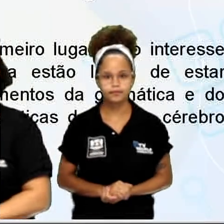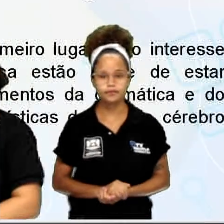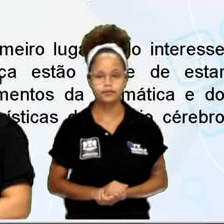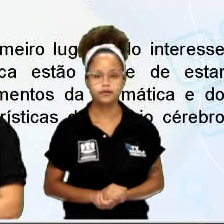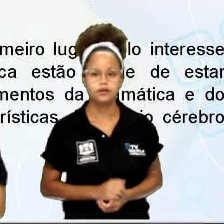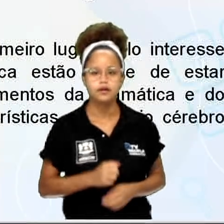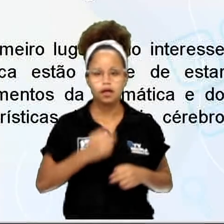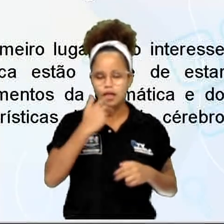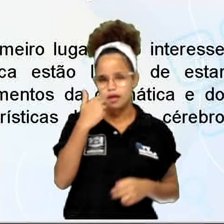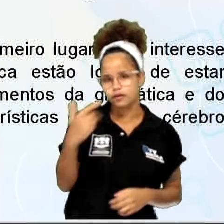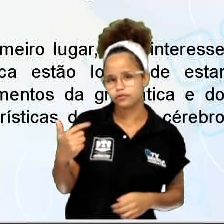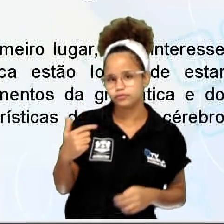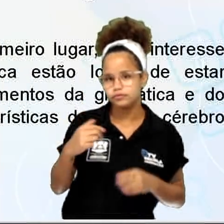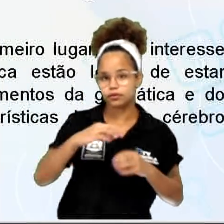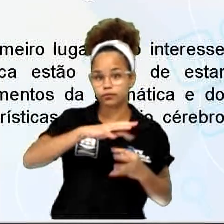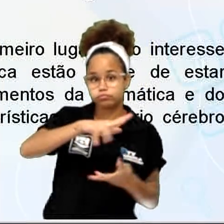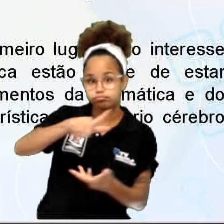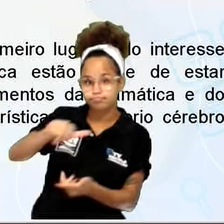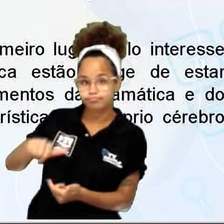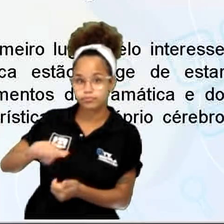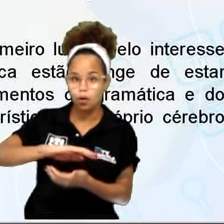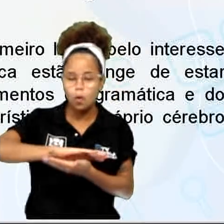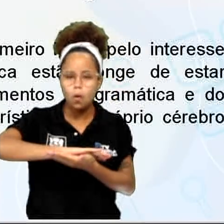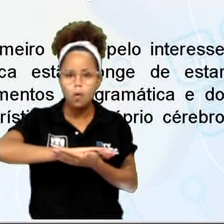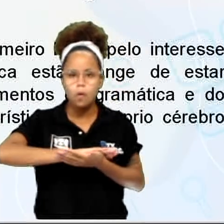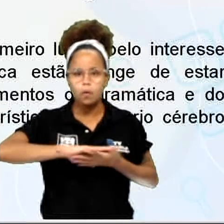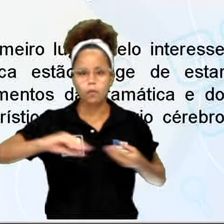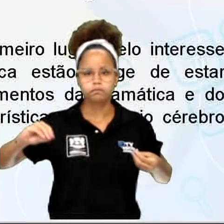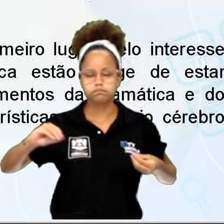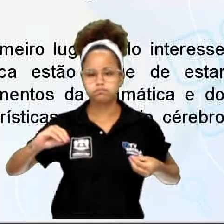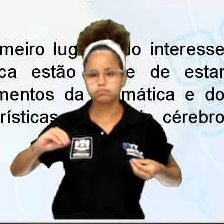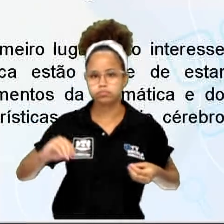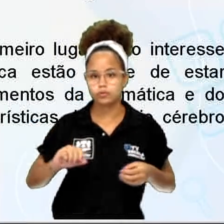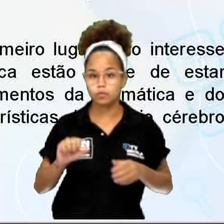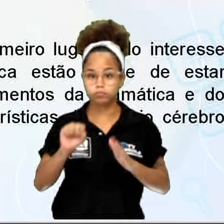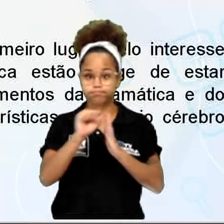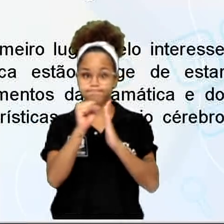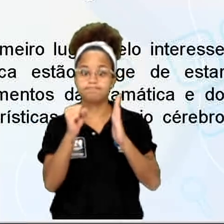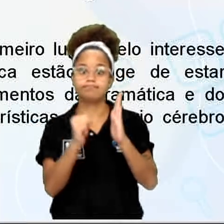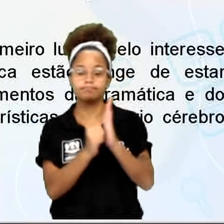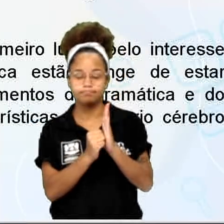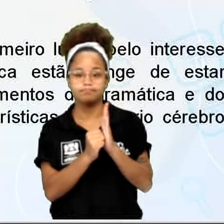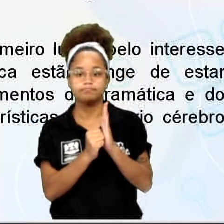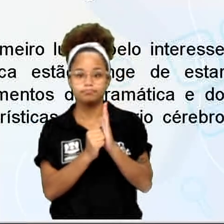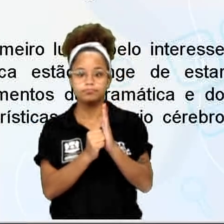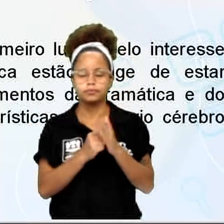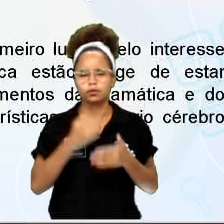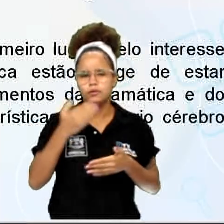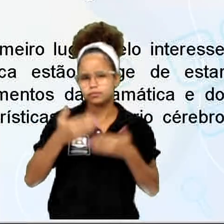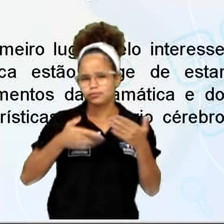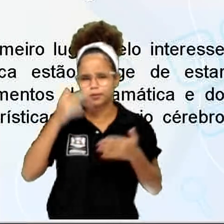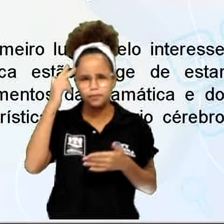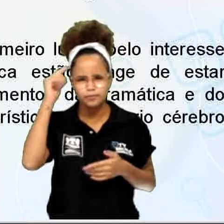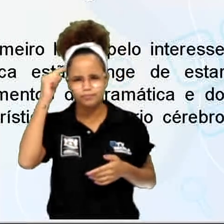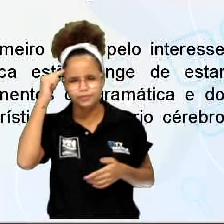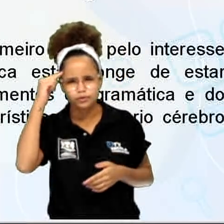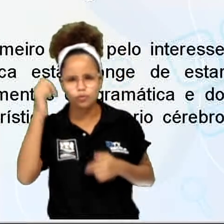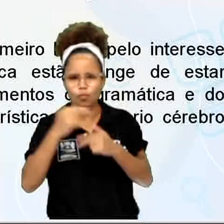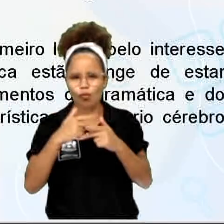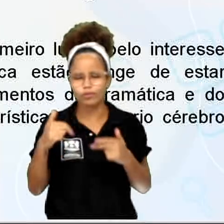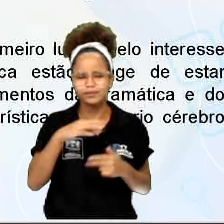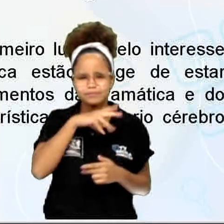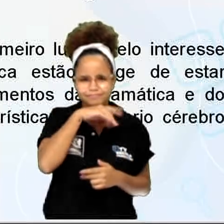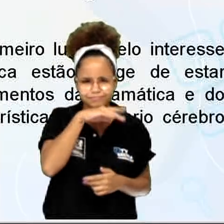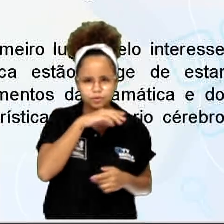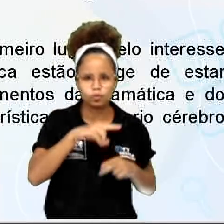mundo desaparecerá em um século. Uma taxa de extinção que supera as estimativas mais pessimistas